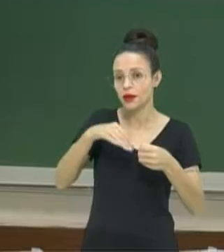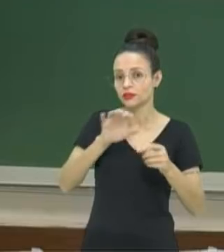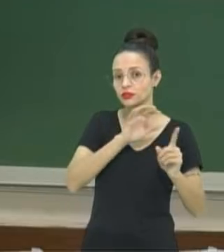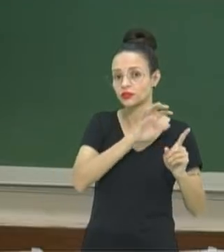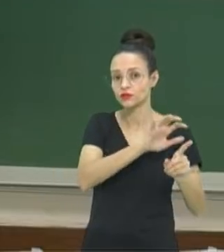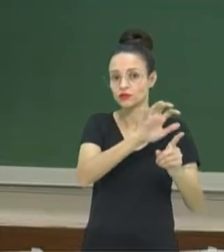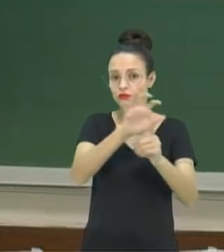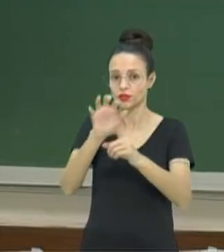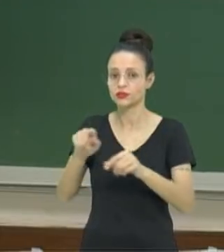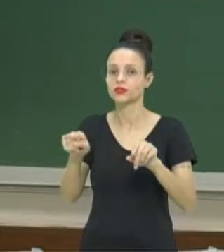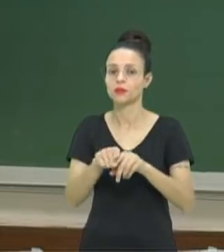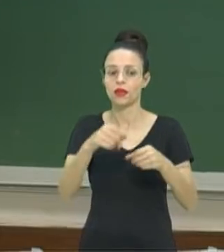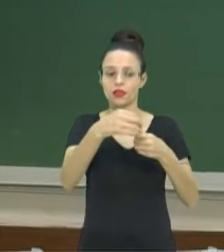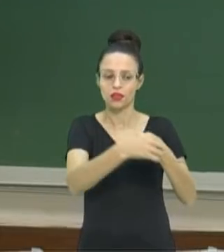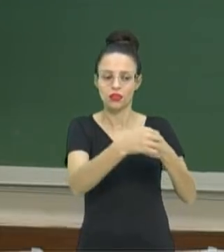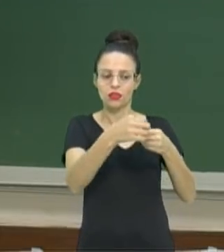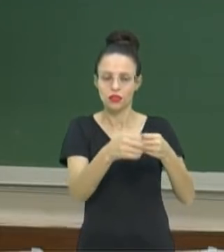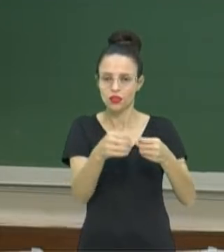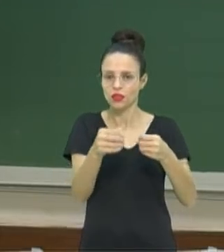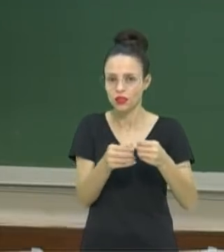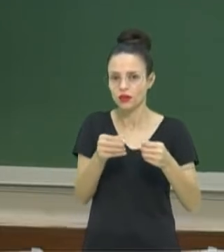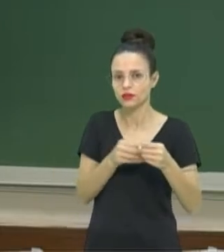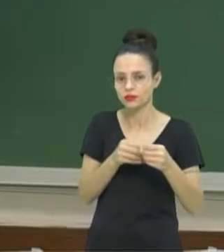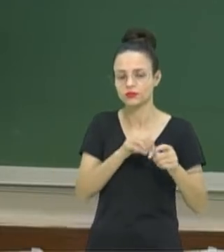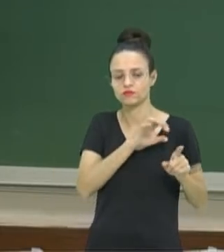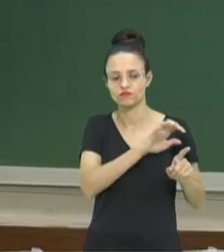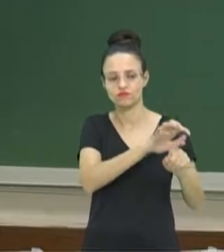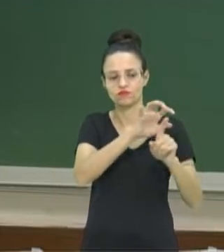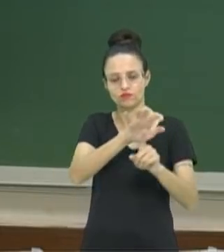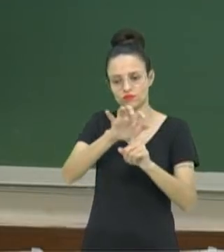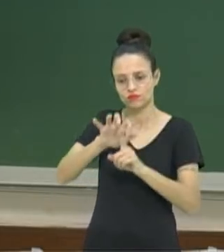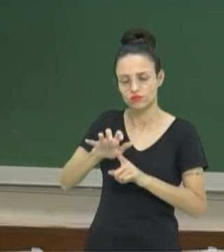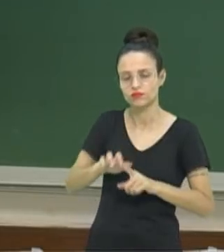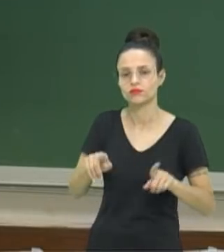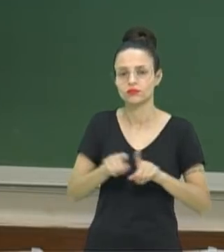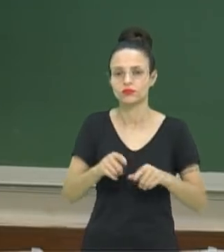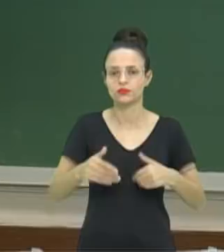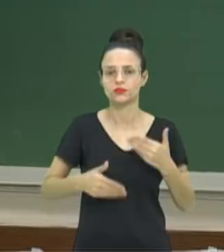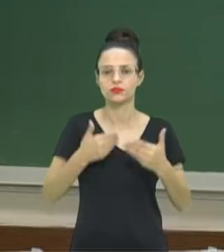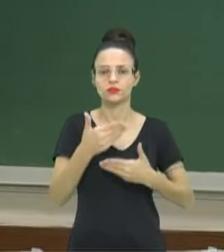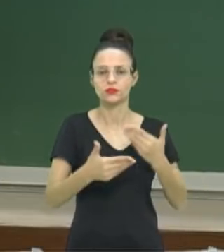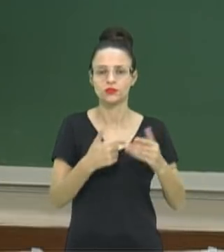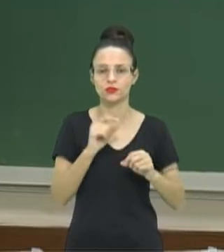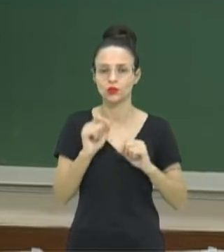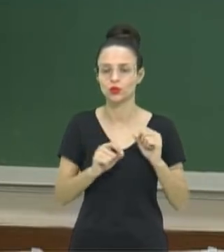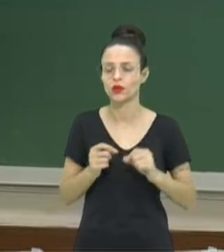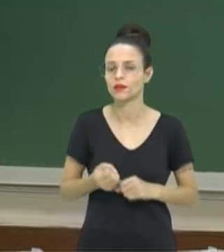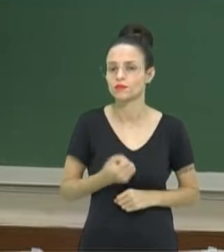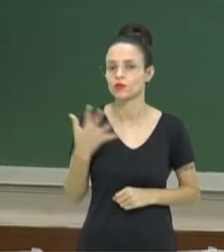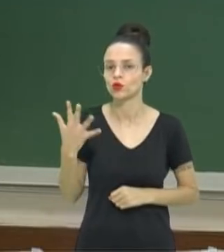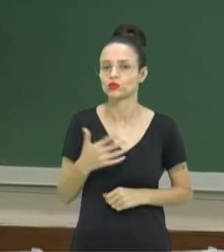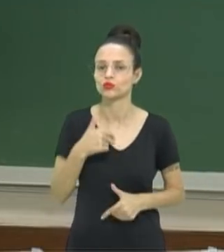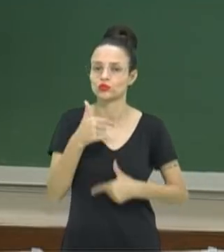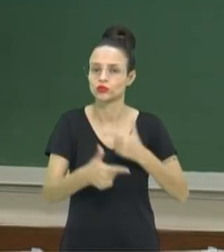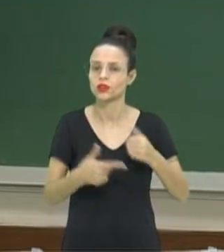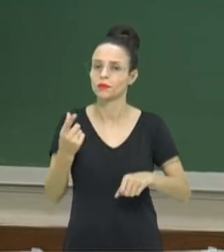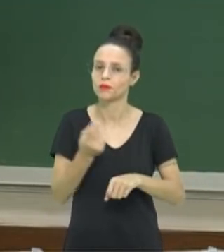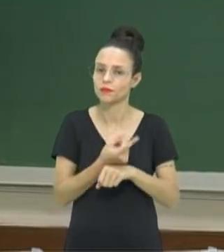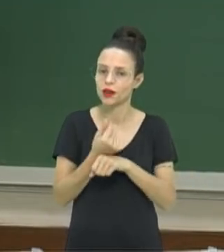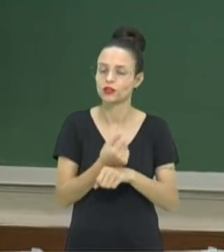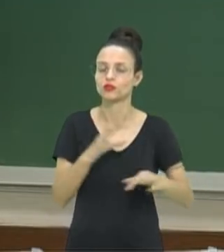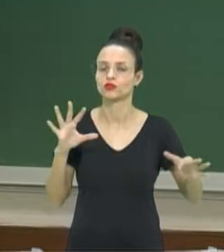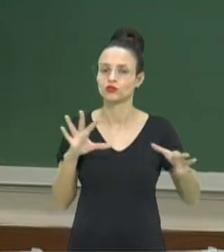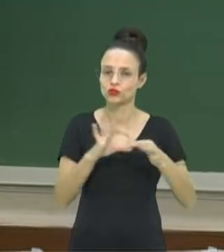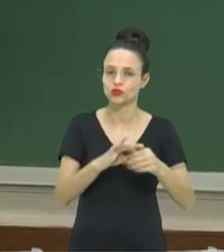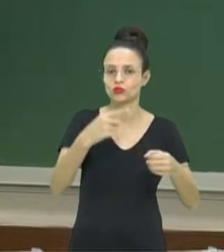acaba influenciando tantos municípios vizinhos que eles acabam ali desenvolvendo muitas atividades em conjunto com